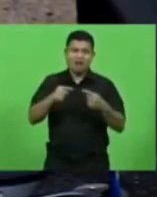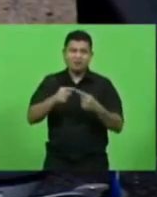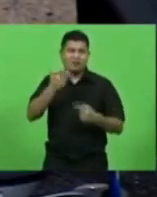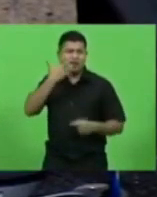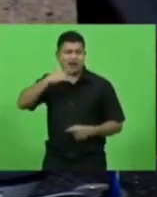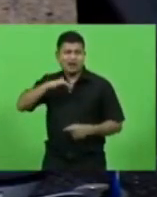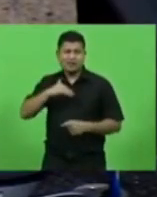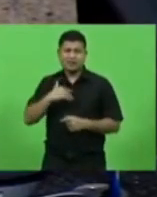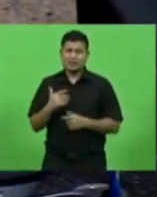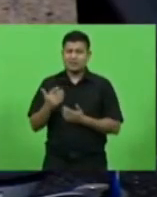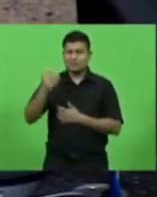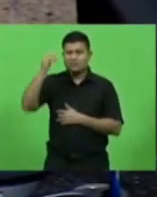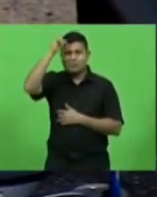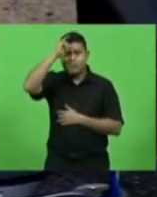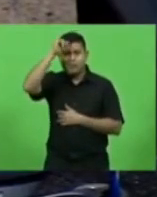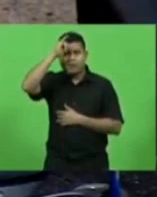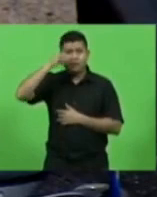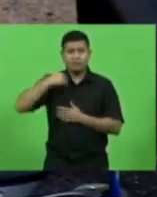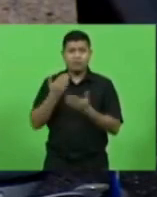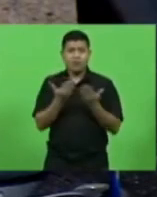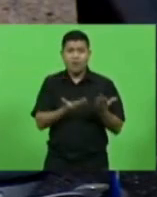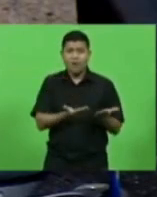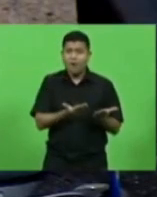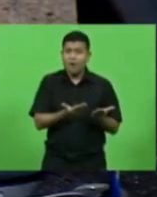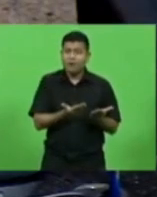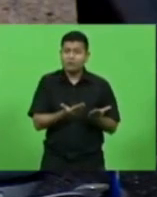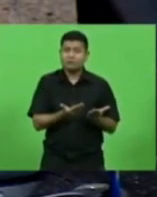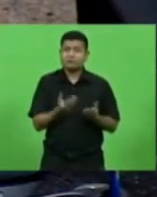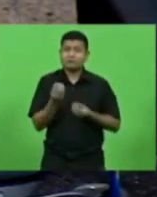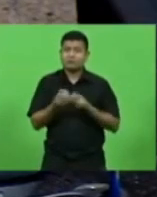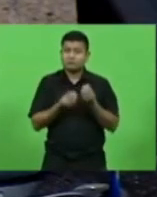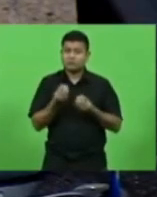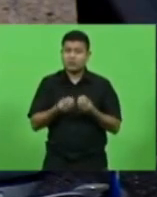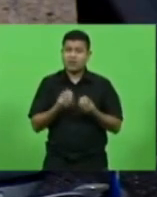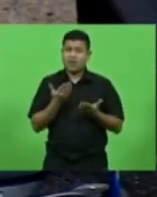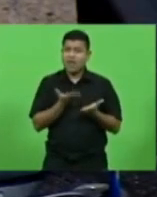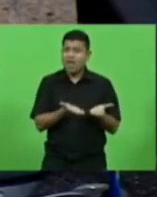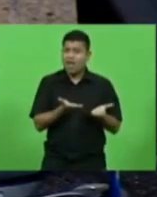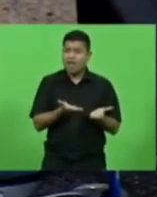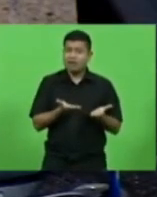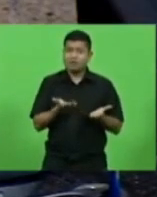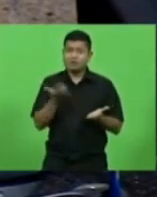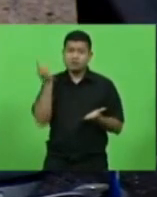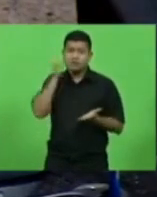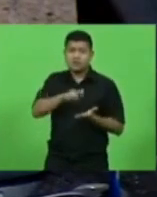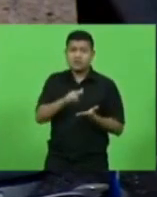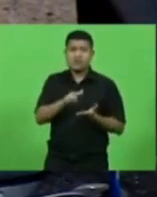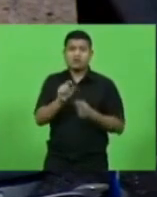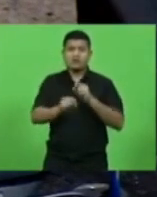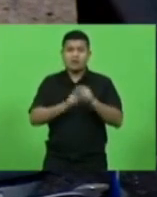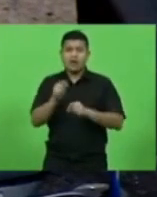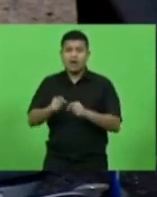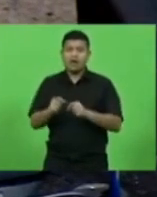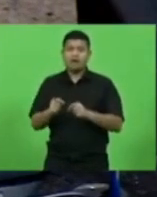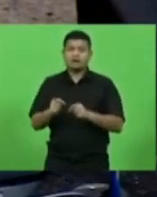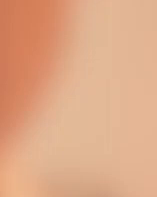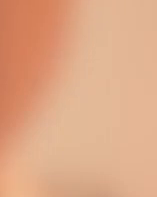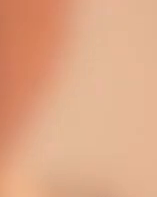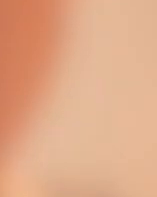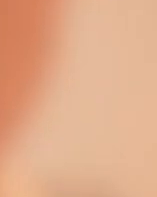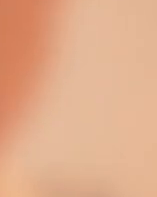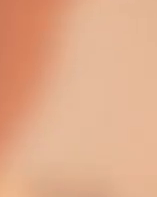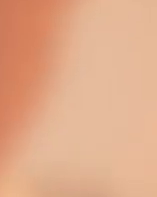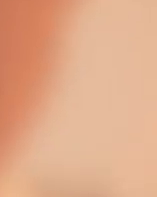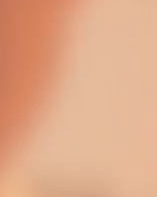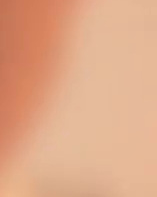extremamente bobo, como uma coisa desse tipo consegue minar a cabeça de pessoas que deveriam ter autoridade intelectual.